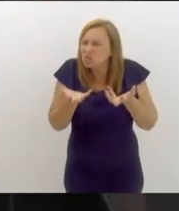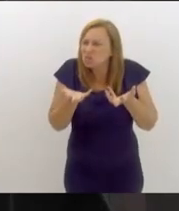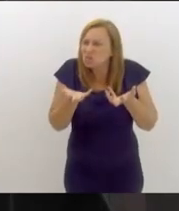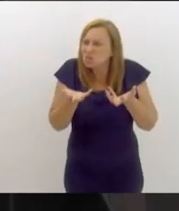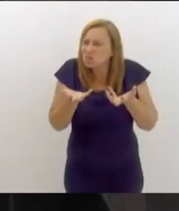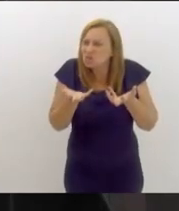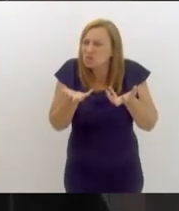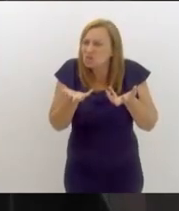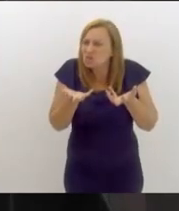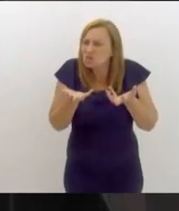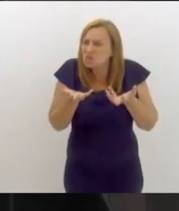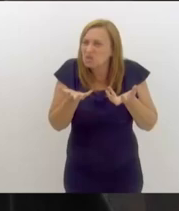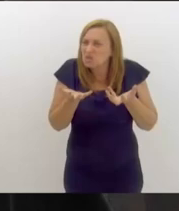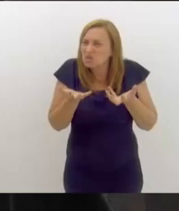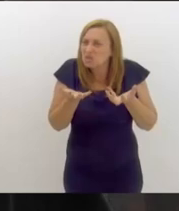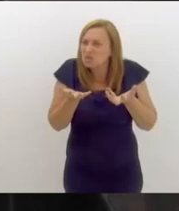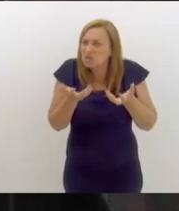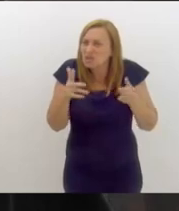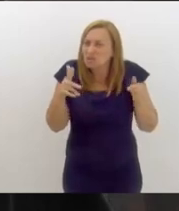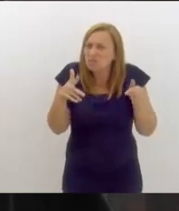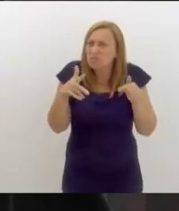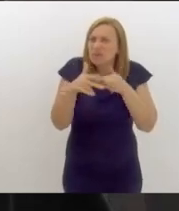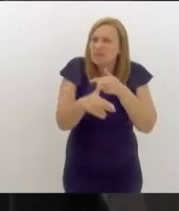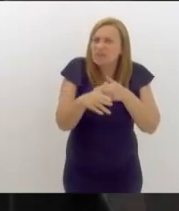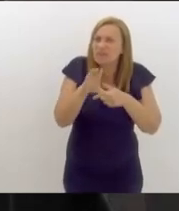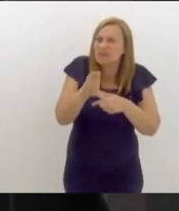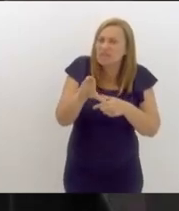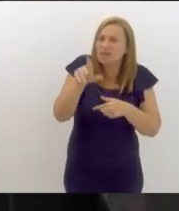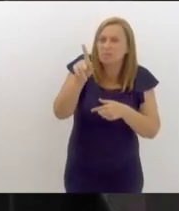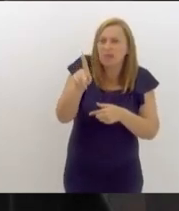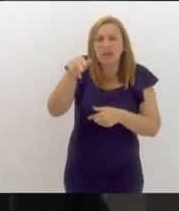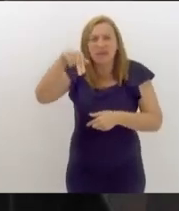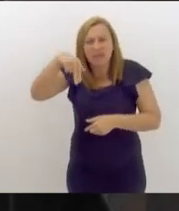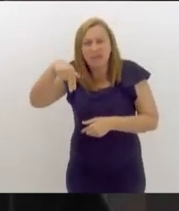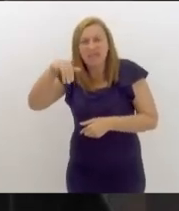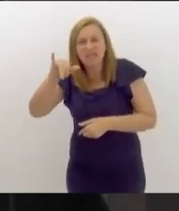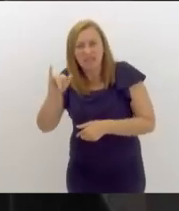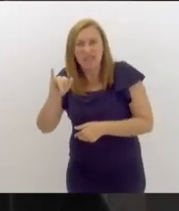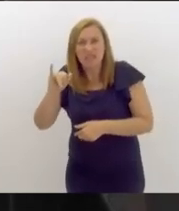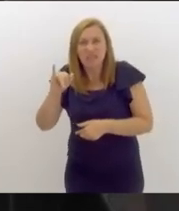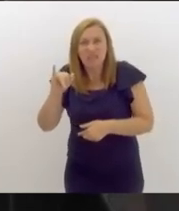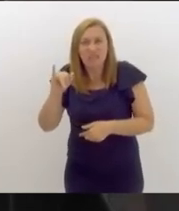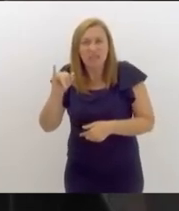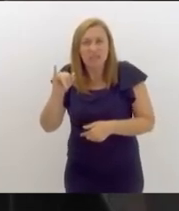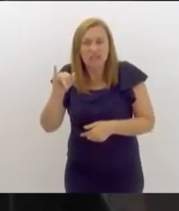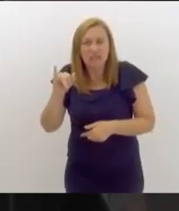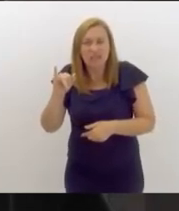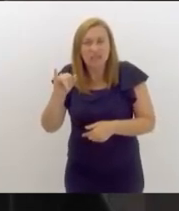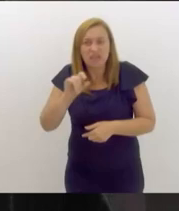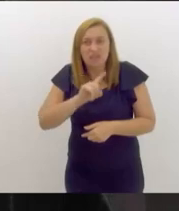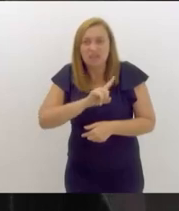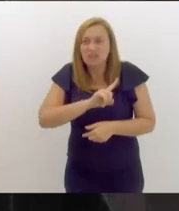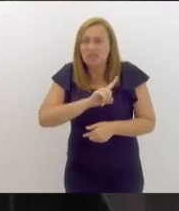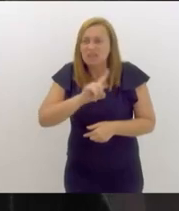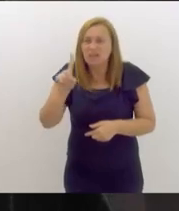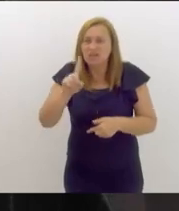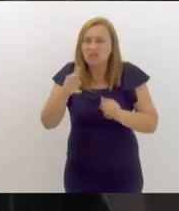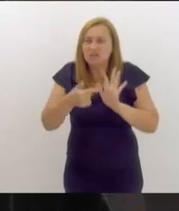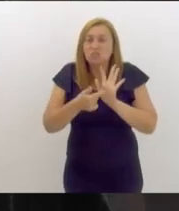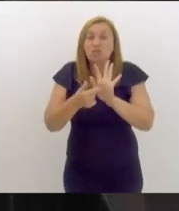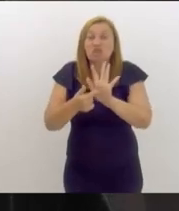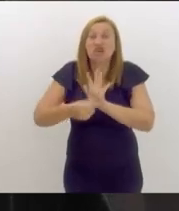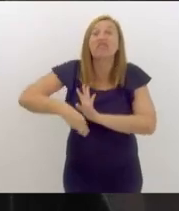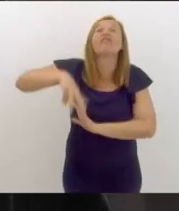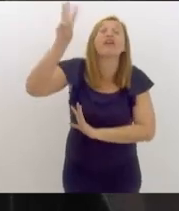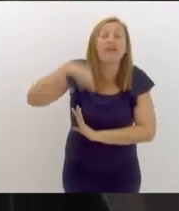desestabilizar esta cpmi a fim de que não seja revelado de